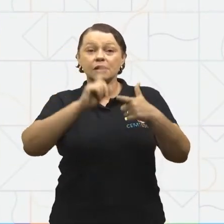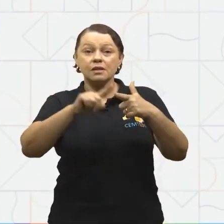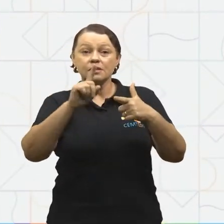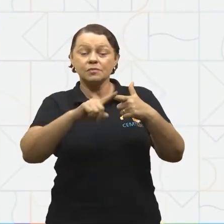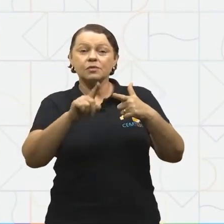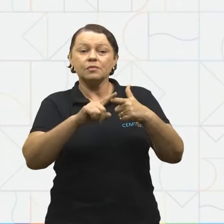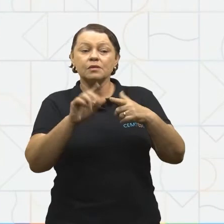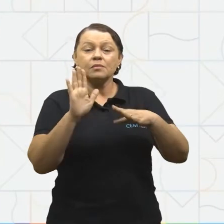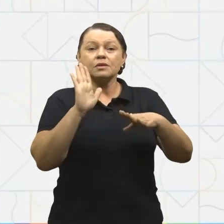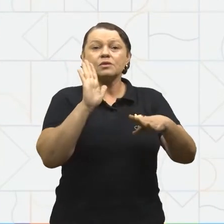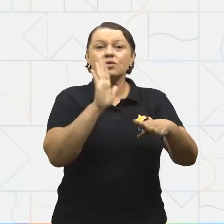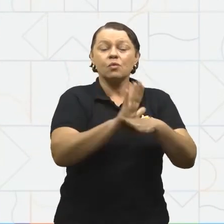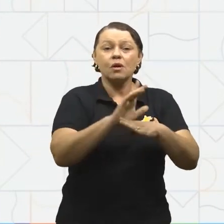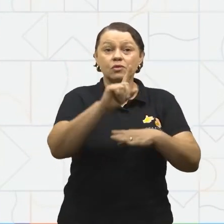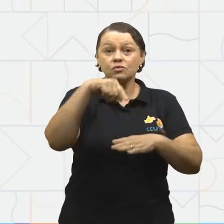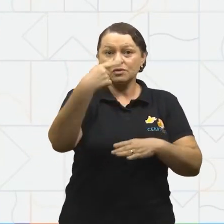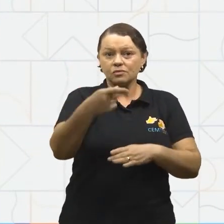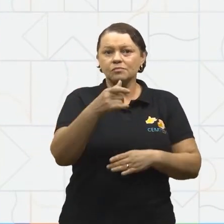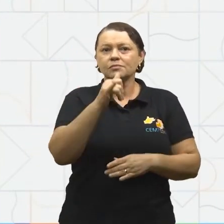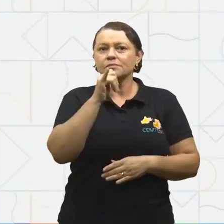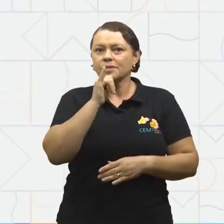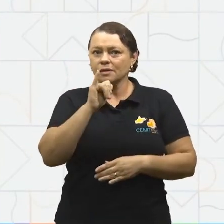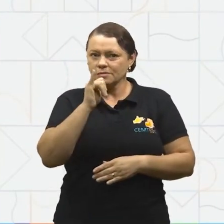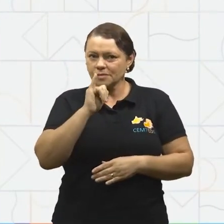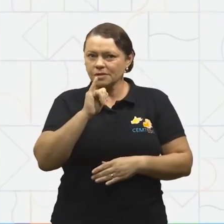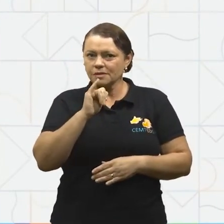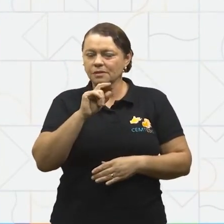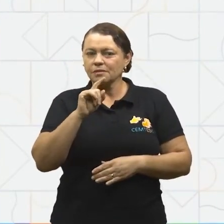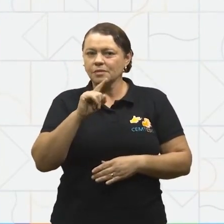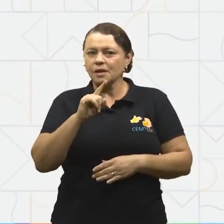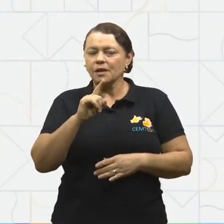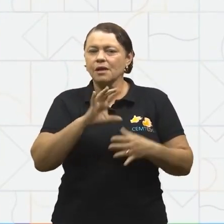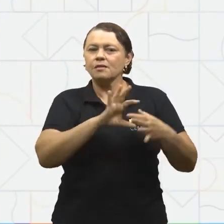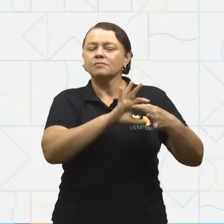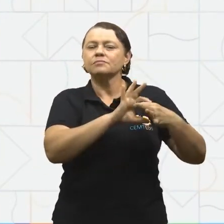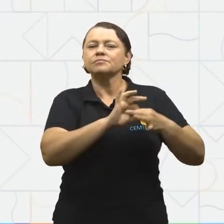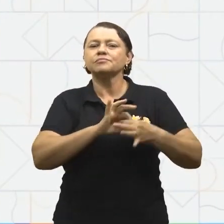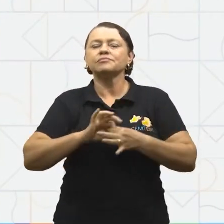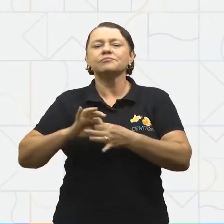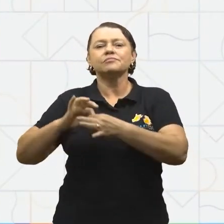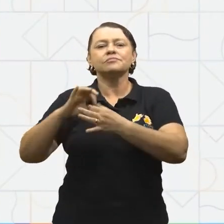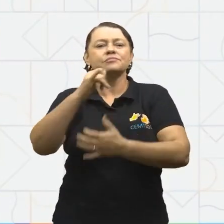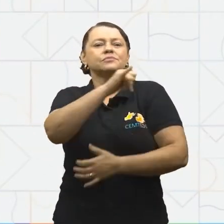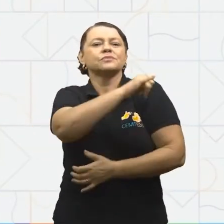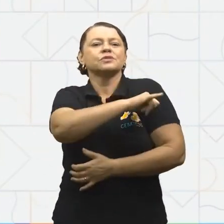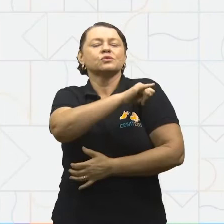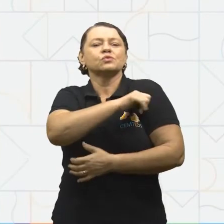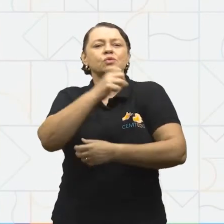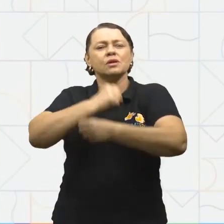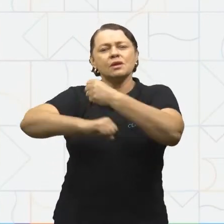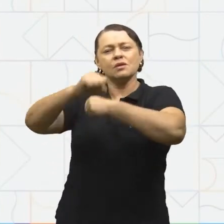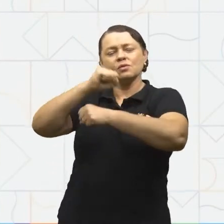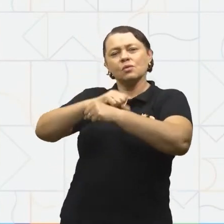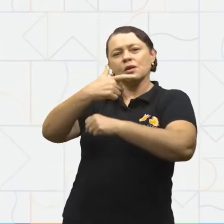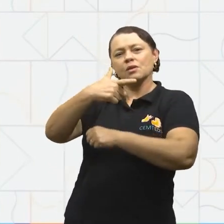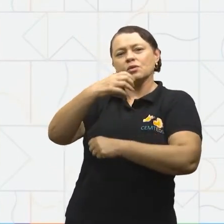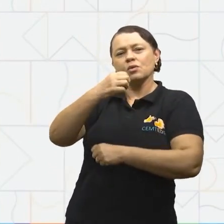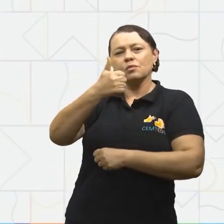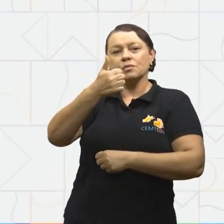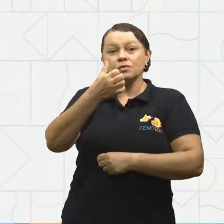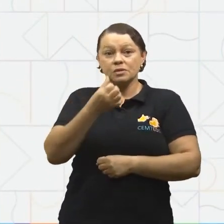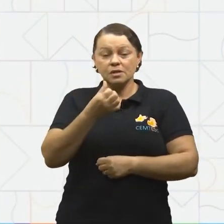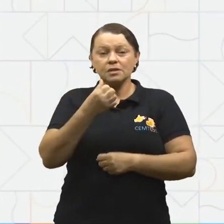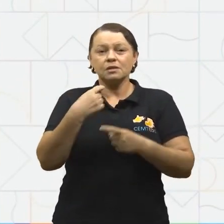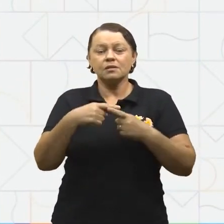com a ajuda do nosso próximo exemplo. As Olimpíadas Rio 2016. Foi quando o Brasil